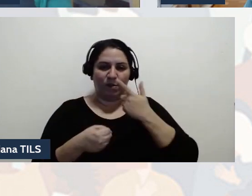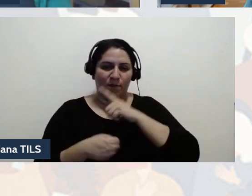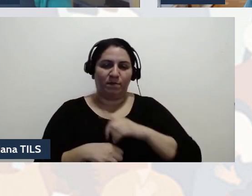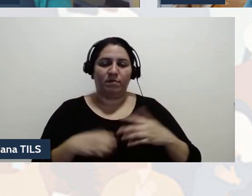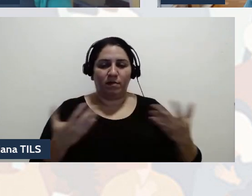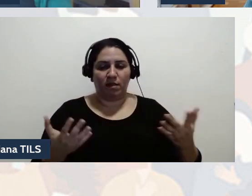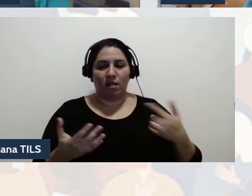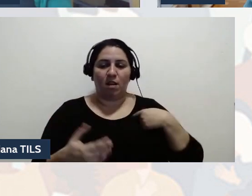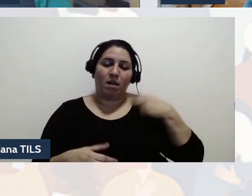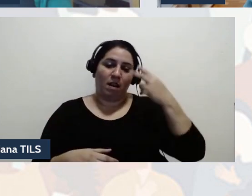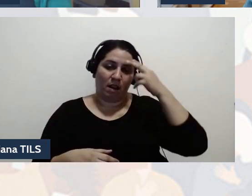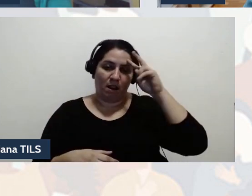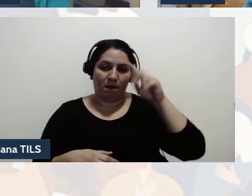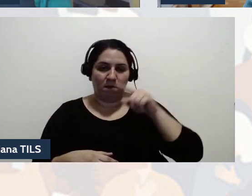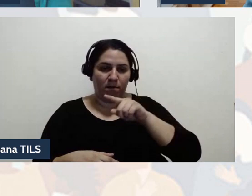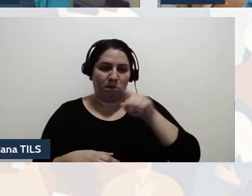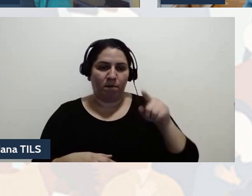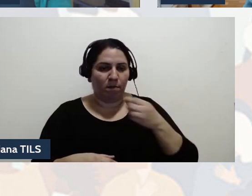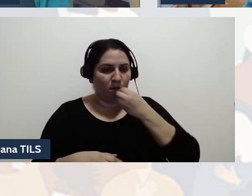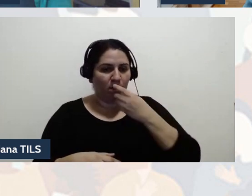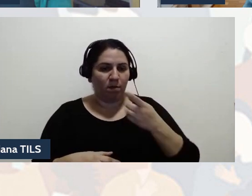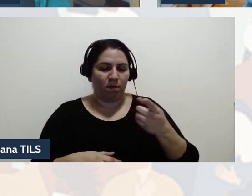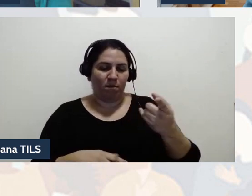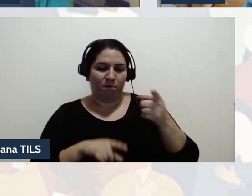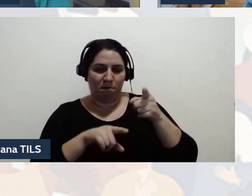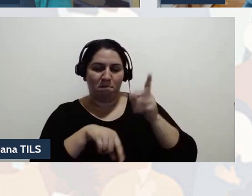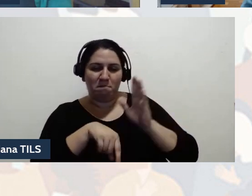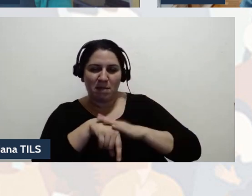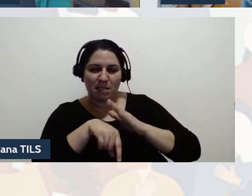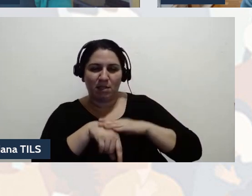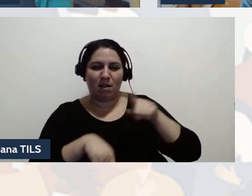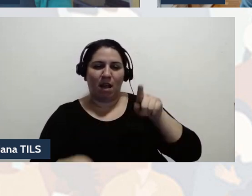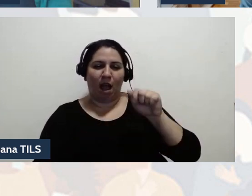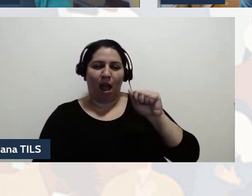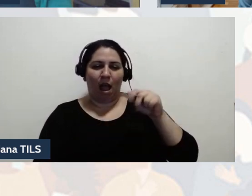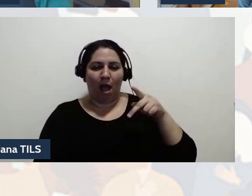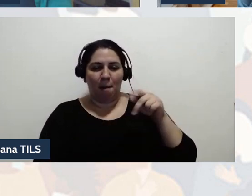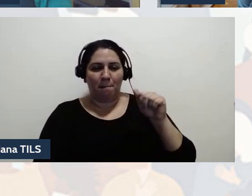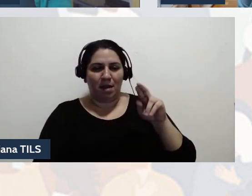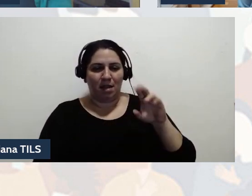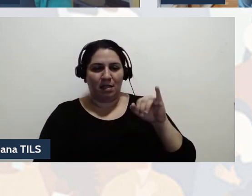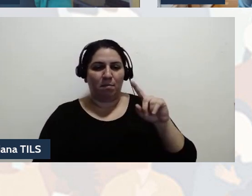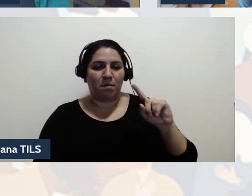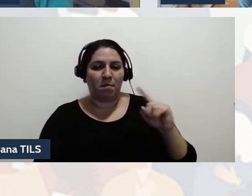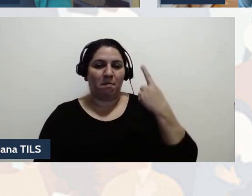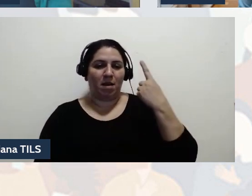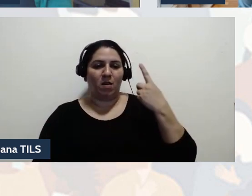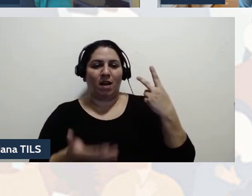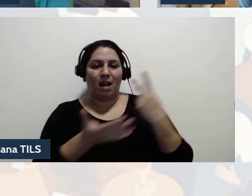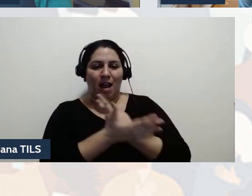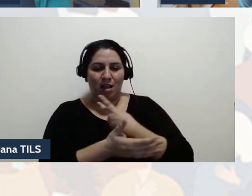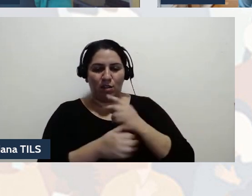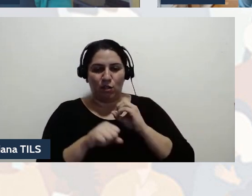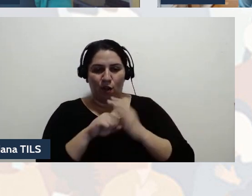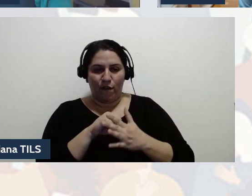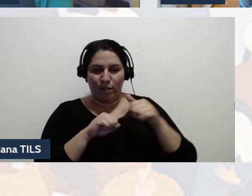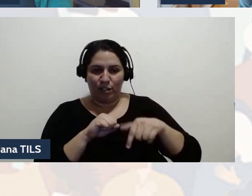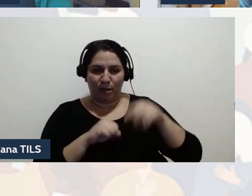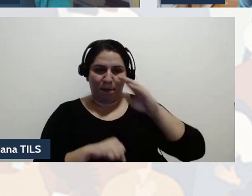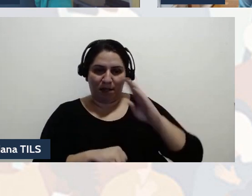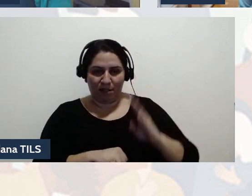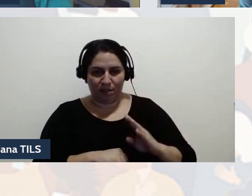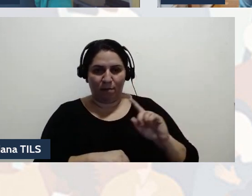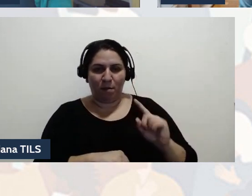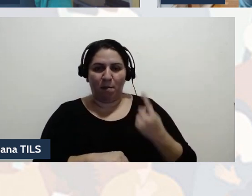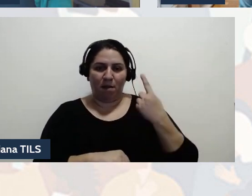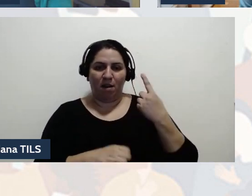Então, eu acho que foi muito bem lembrado por você, Aparecida, sobre o primeiro caso de Covid